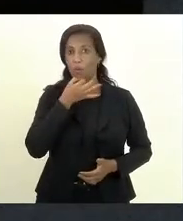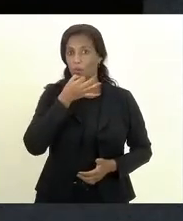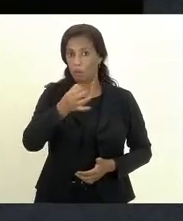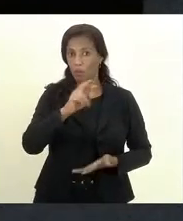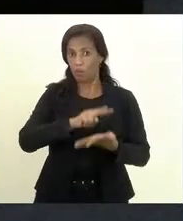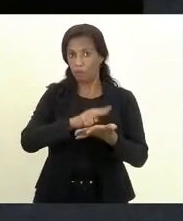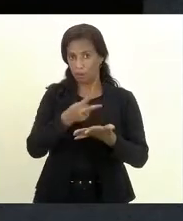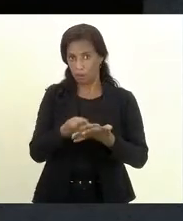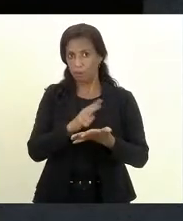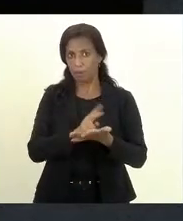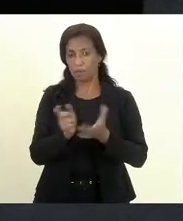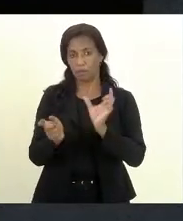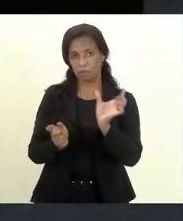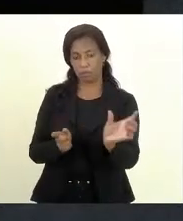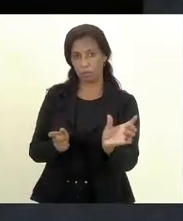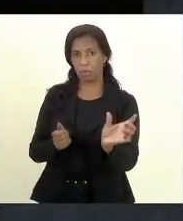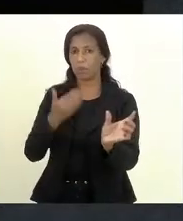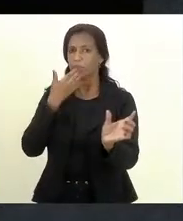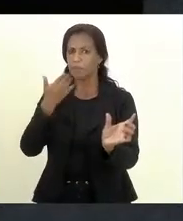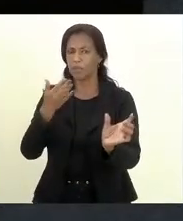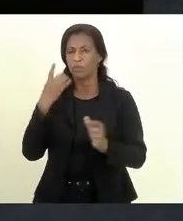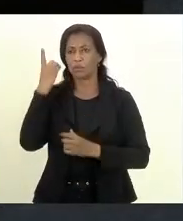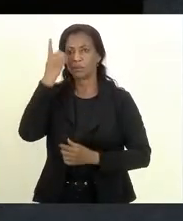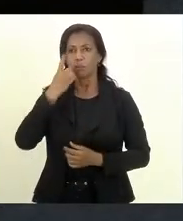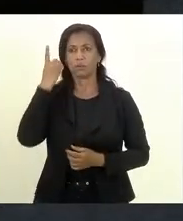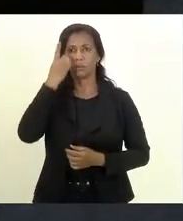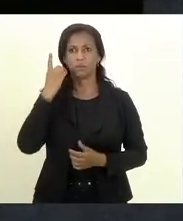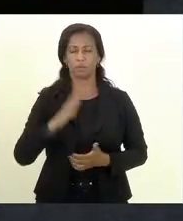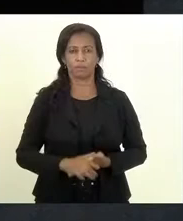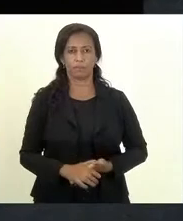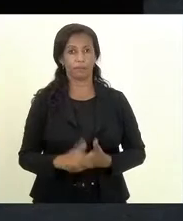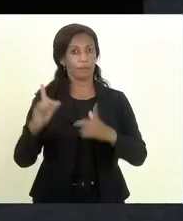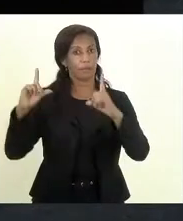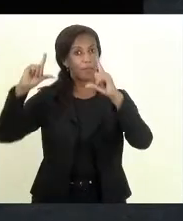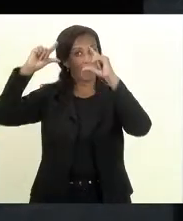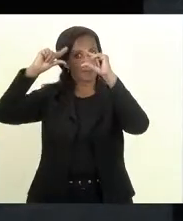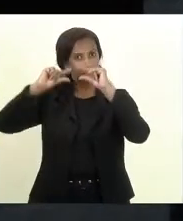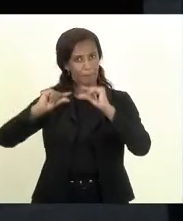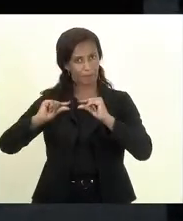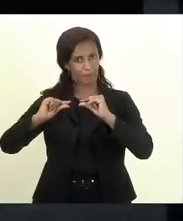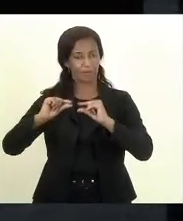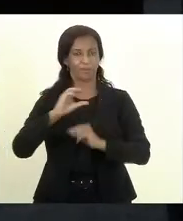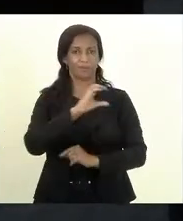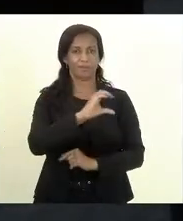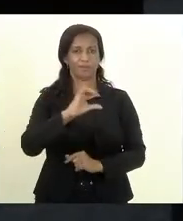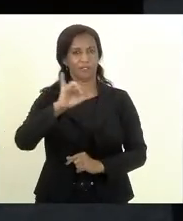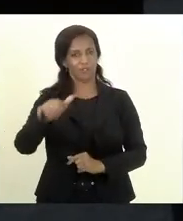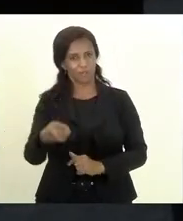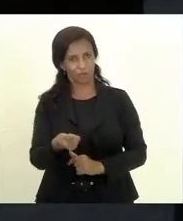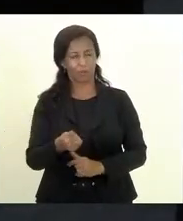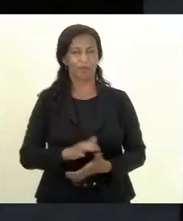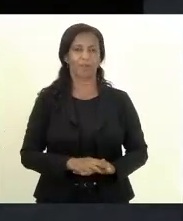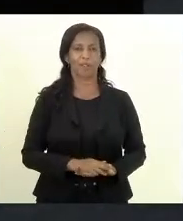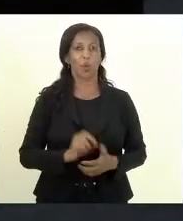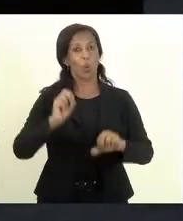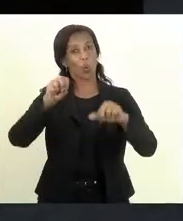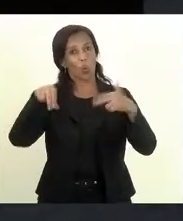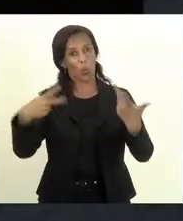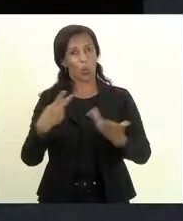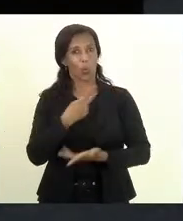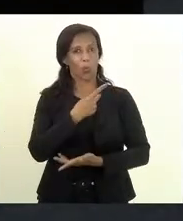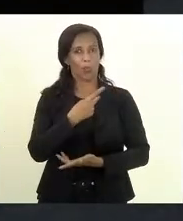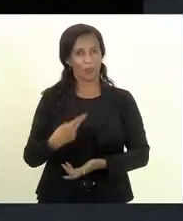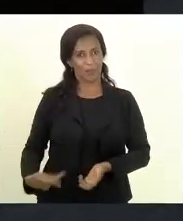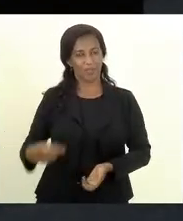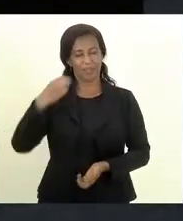queria pedir aos senhores deputados, membros da CCJ, ou ao seu presidente,